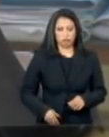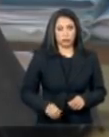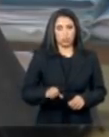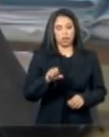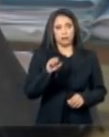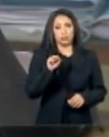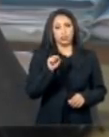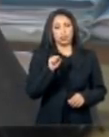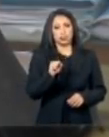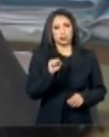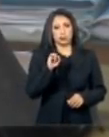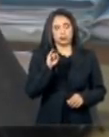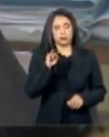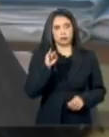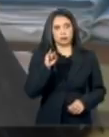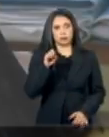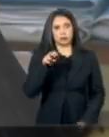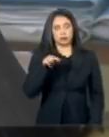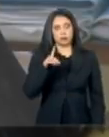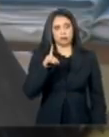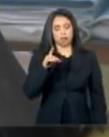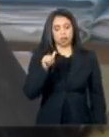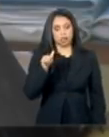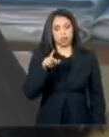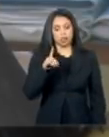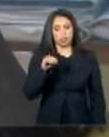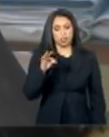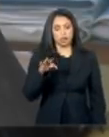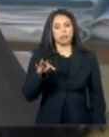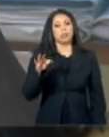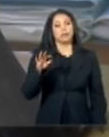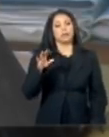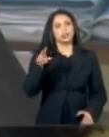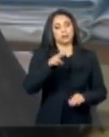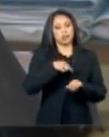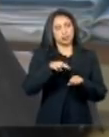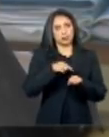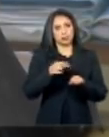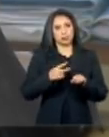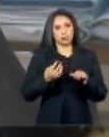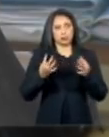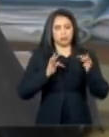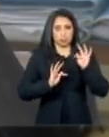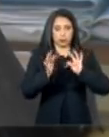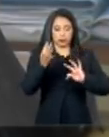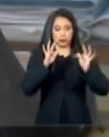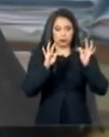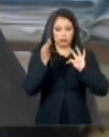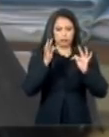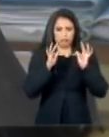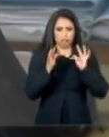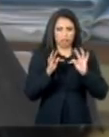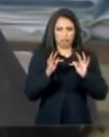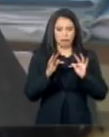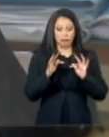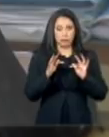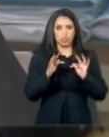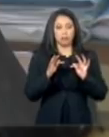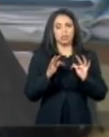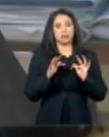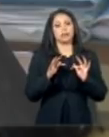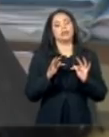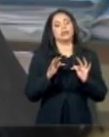dos básicos tecnológico se na cef e do sindicato nacional dos servidores